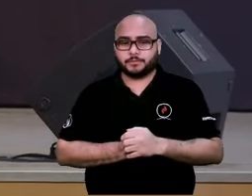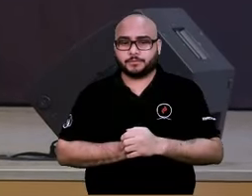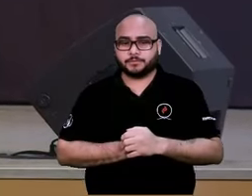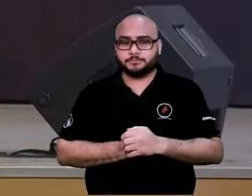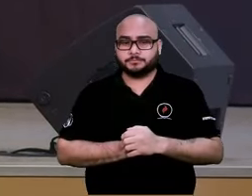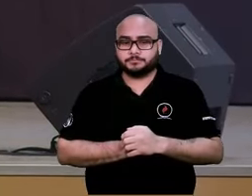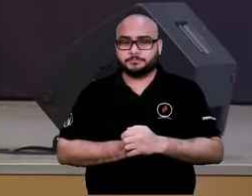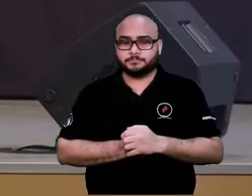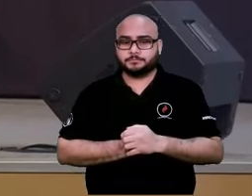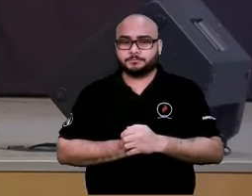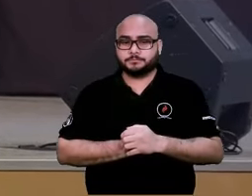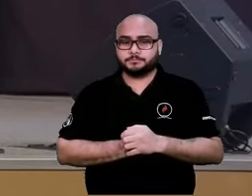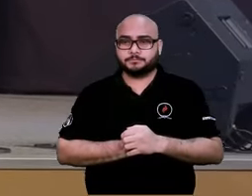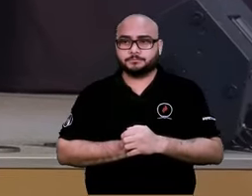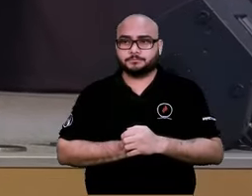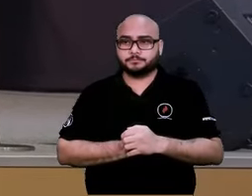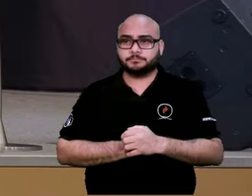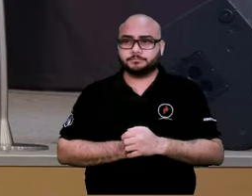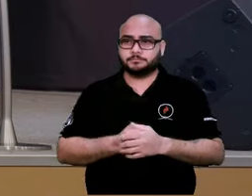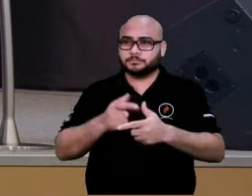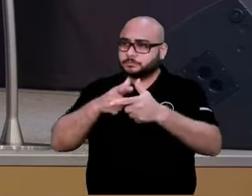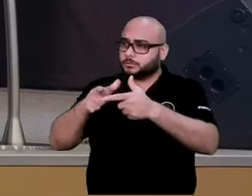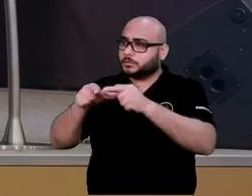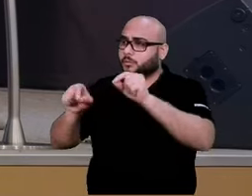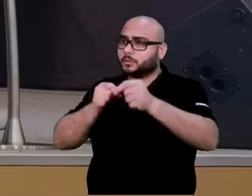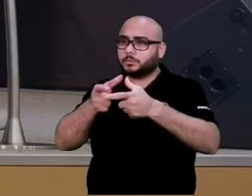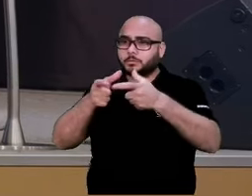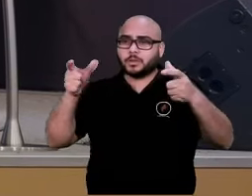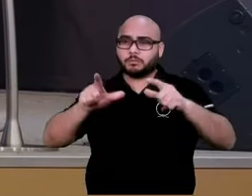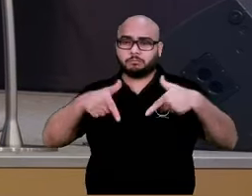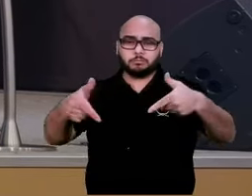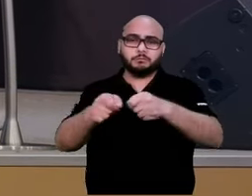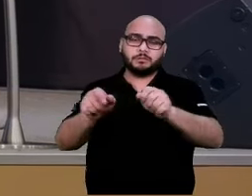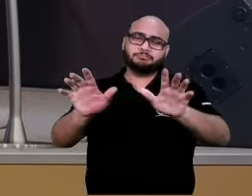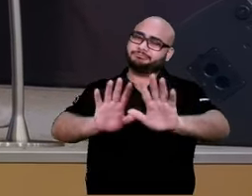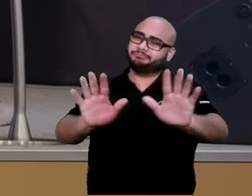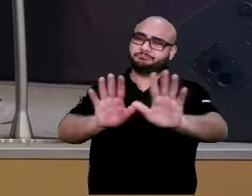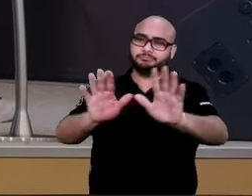Agora não importa mais o que você vai falar. Joga de lado as tuas medalhas. Desce.